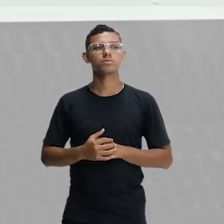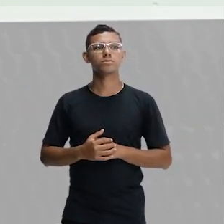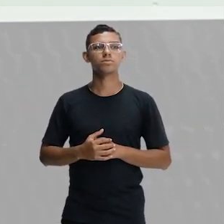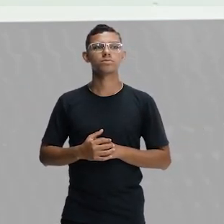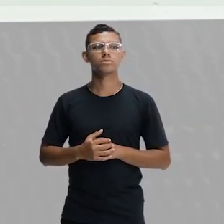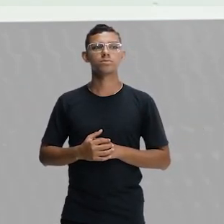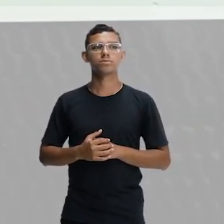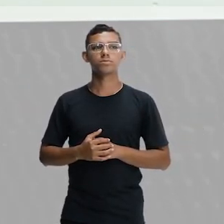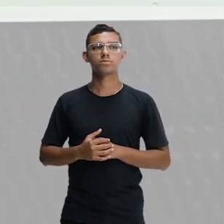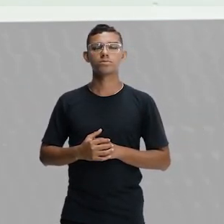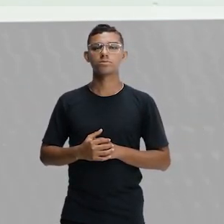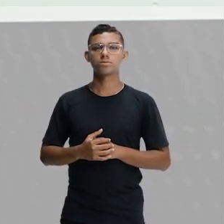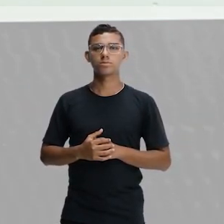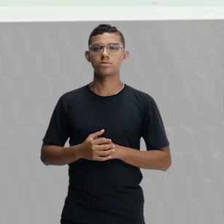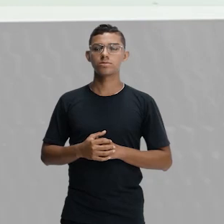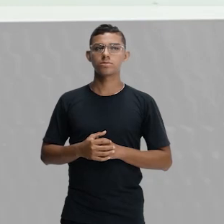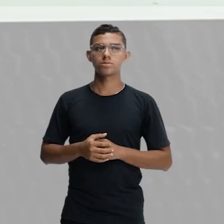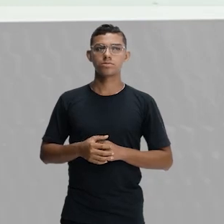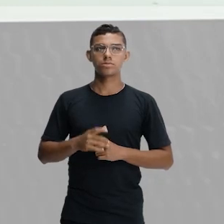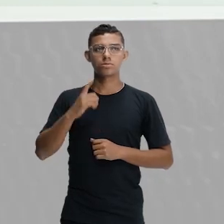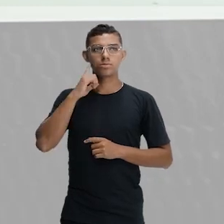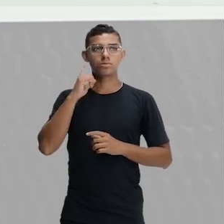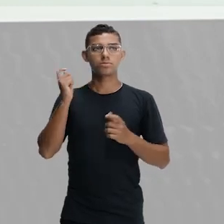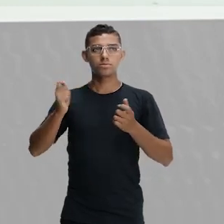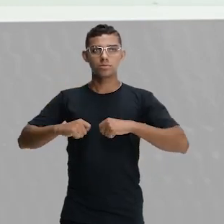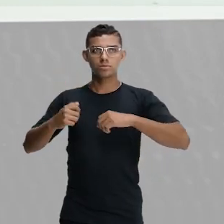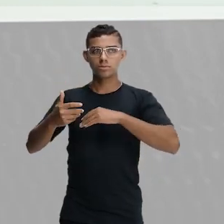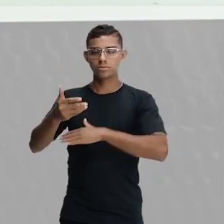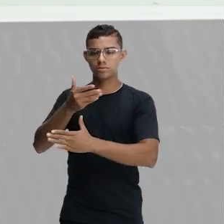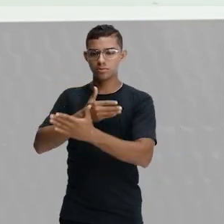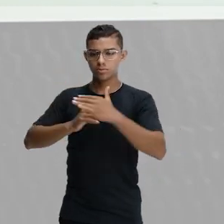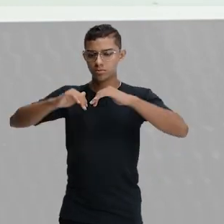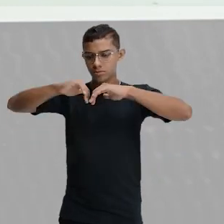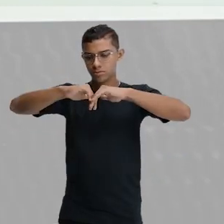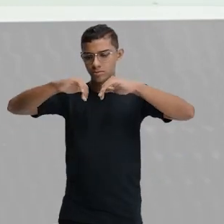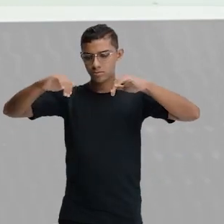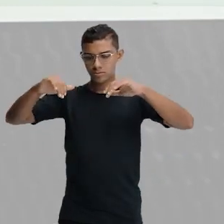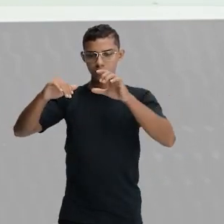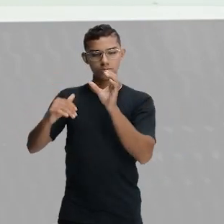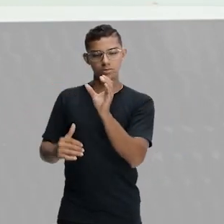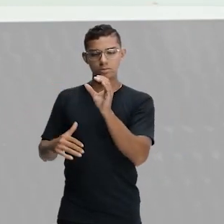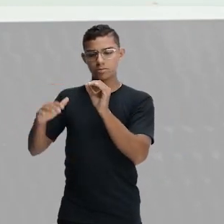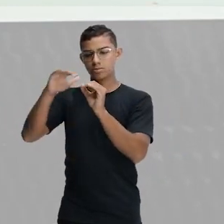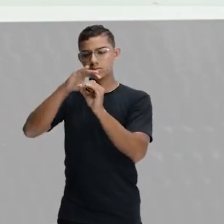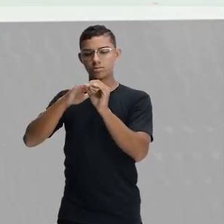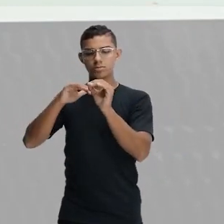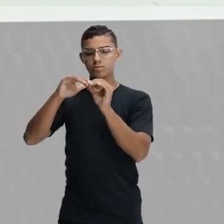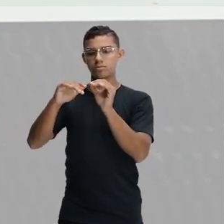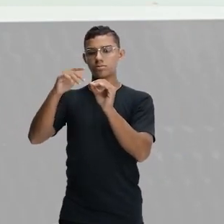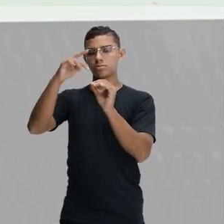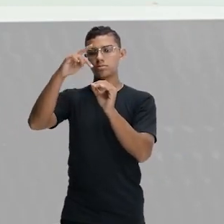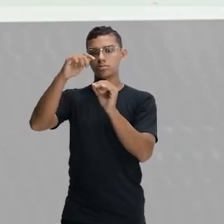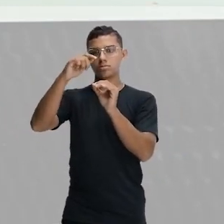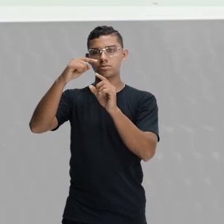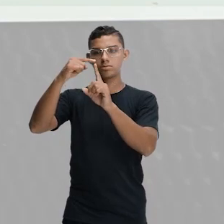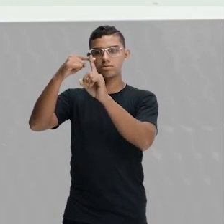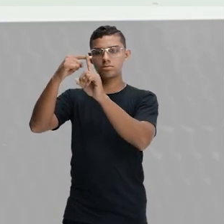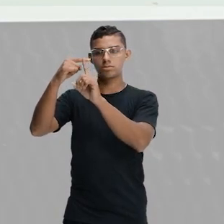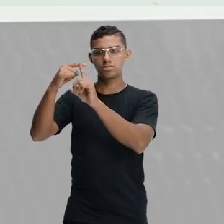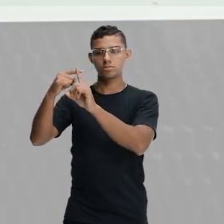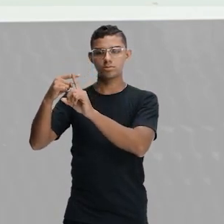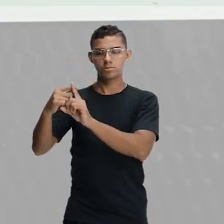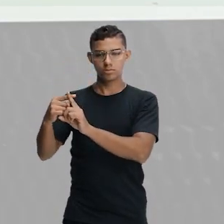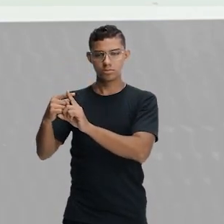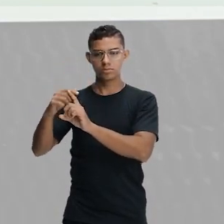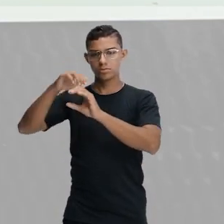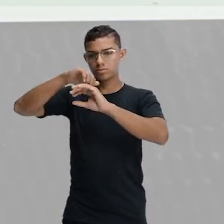atrair o negativo. Ou seja, vai haver uma separação de cargas, uma polarização das cargas elétricas no corpo